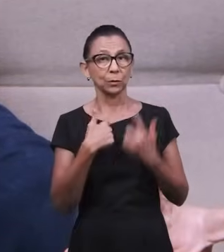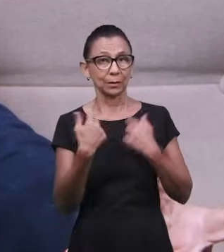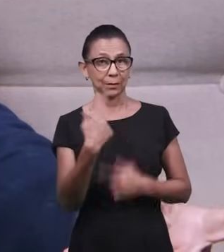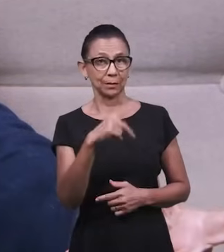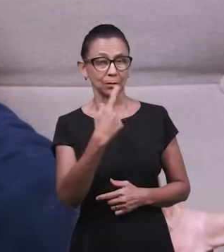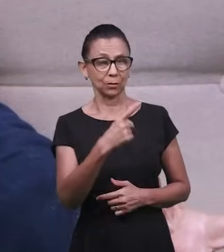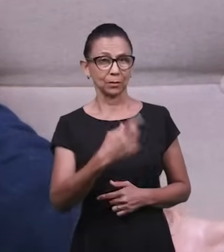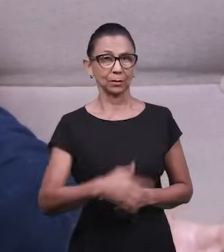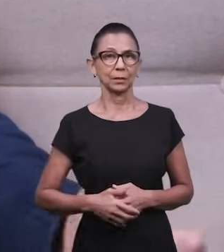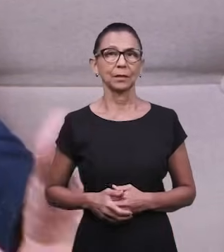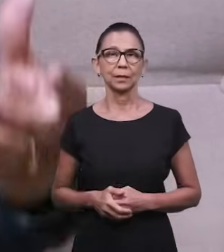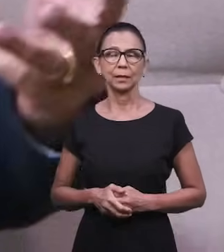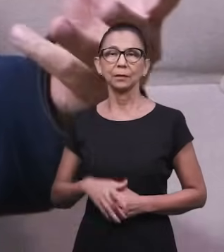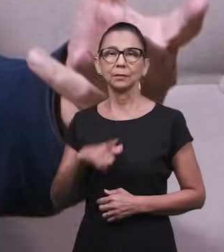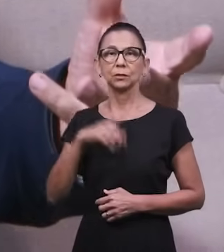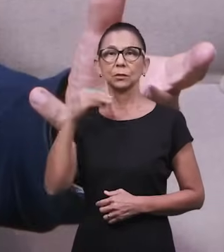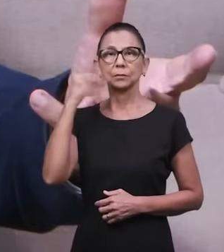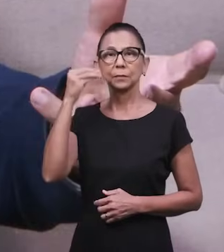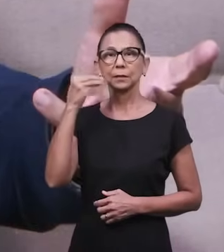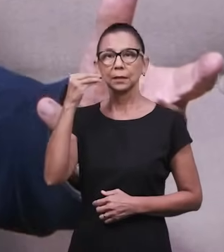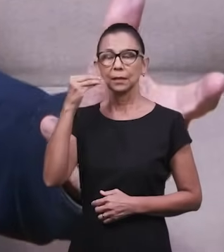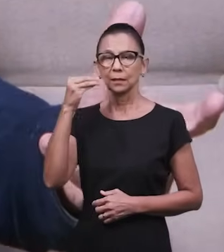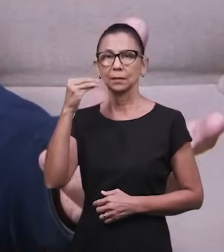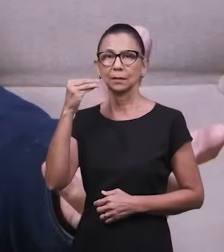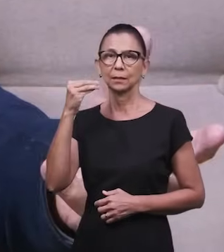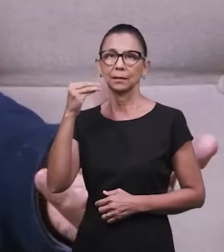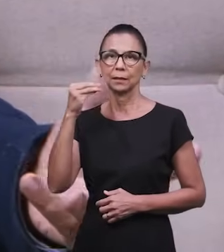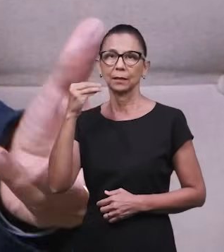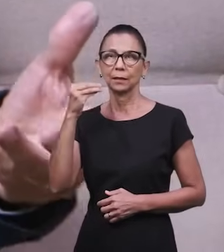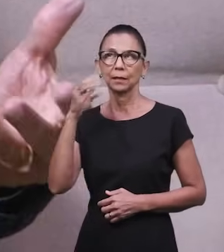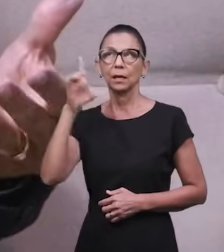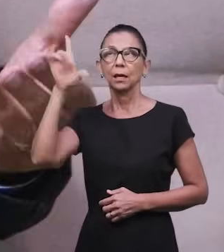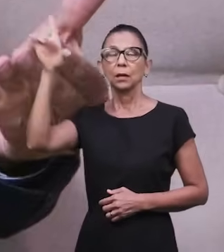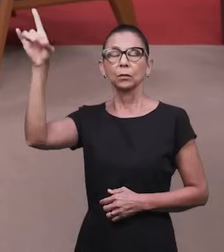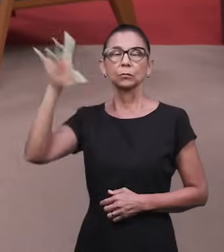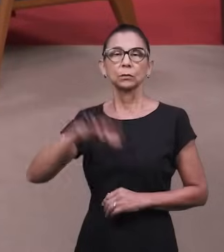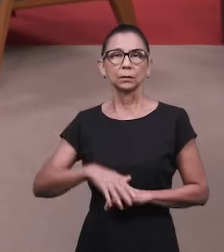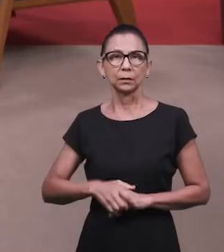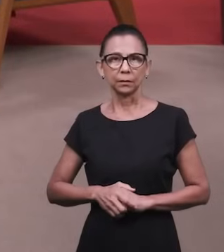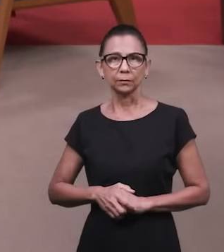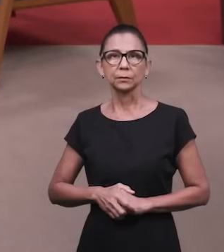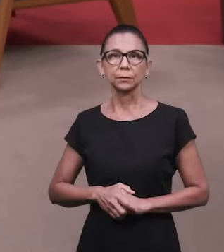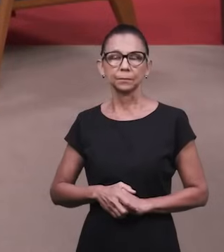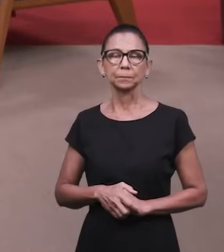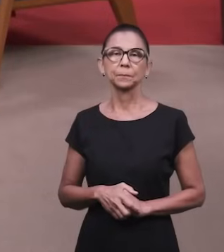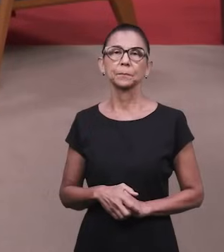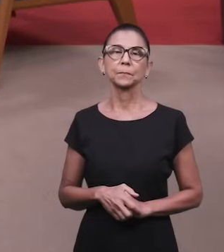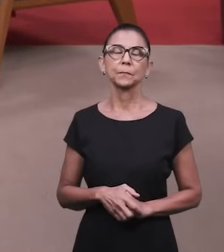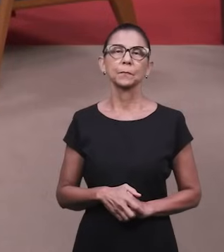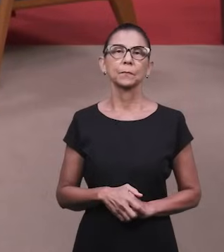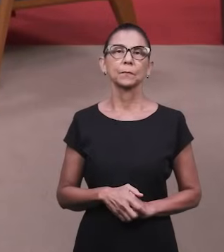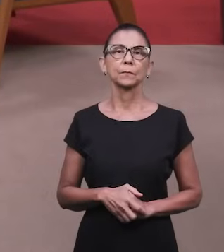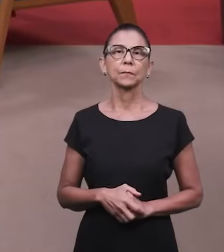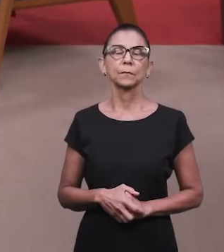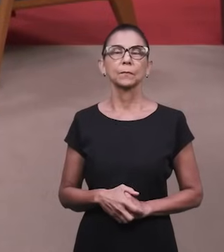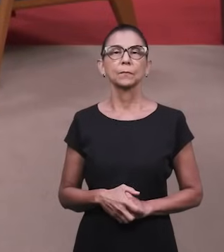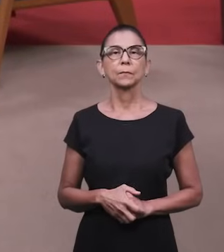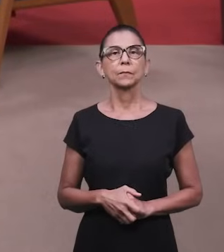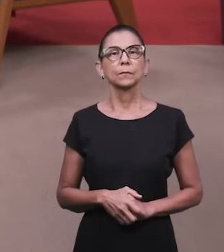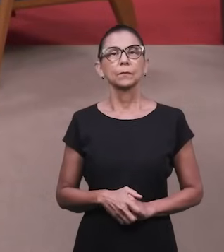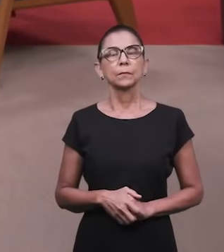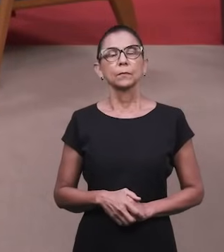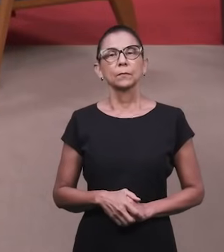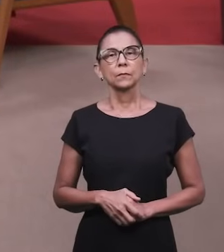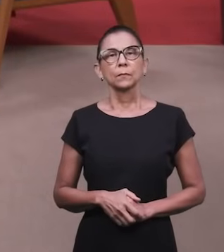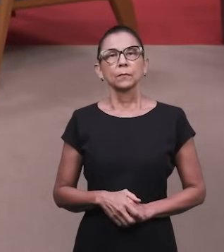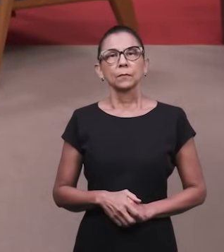Deus superou, né, todo o receio, né, o medo,